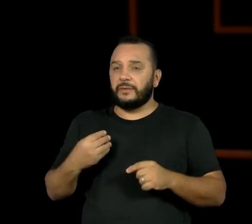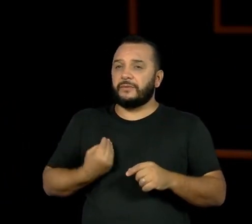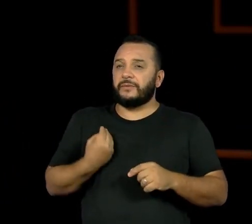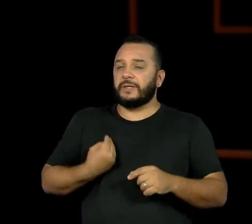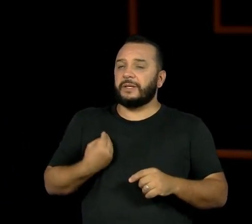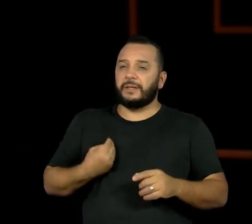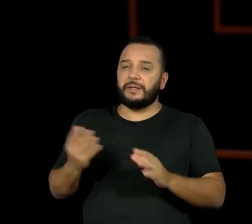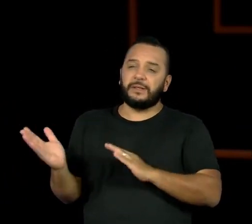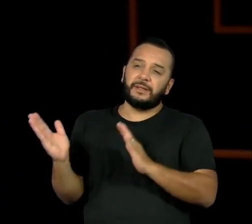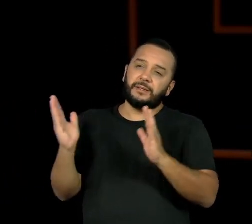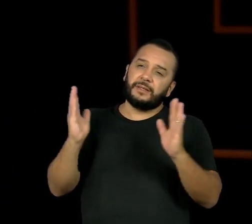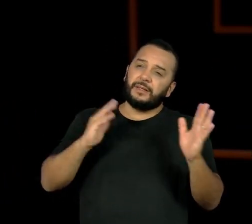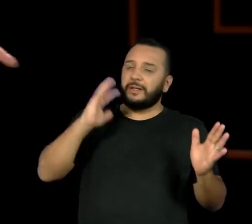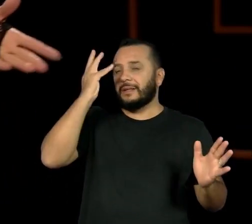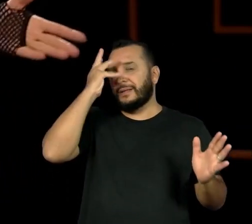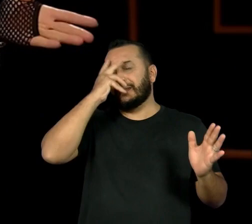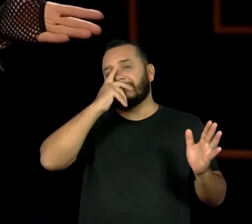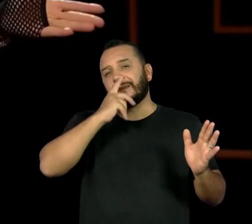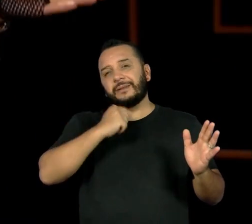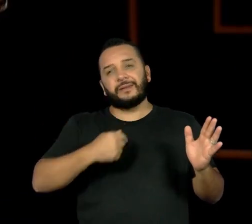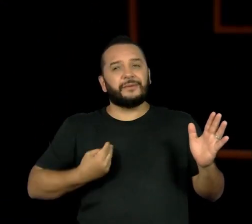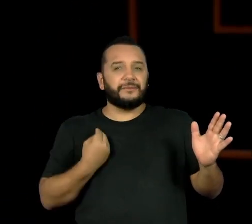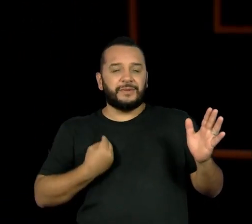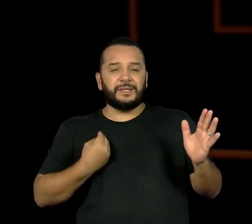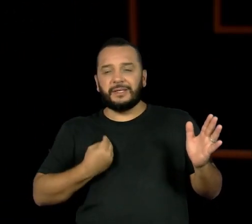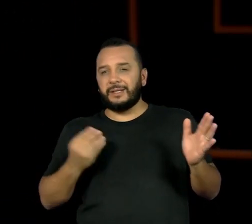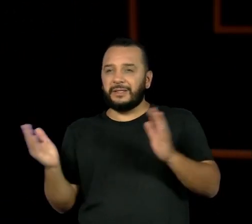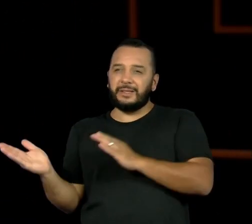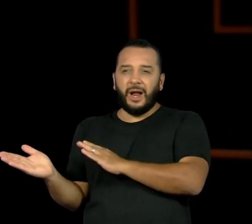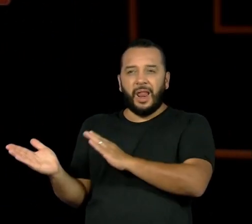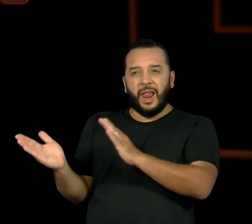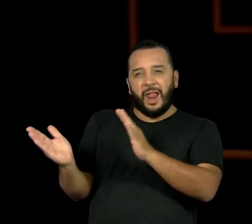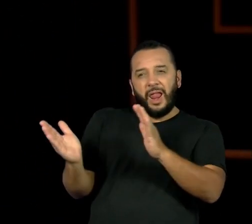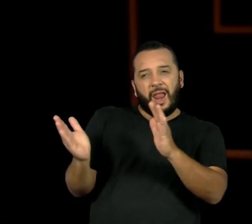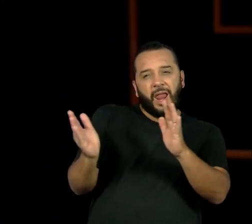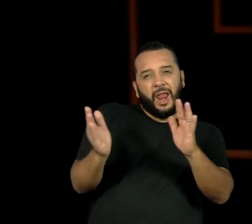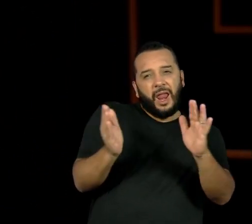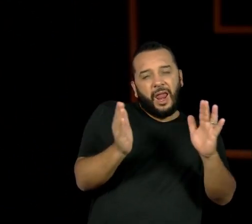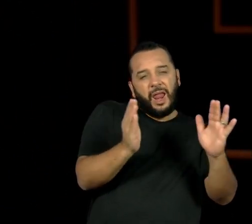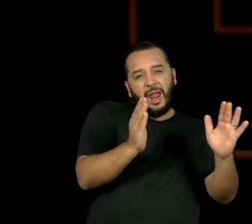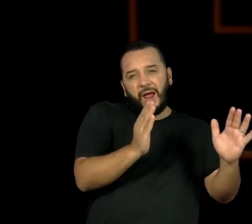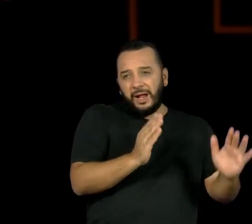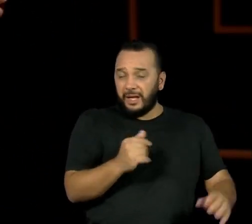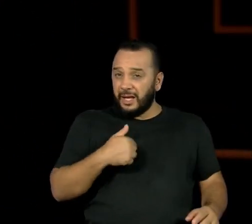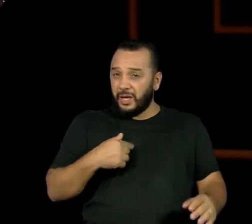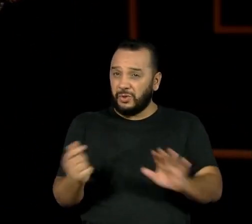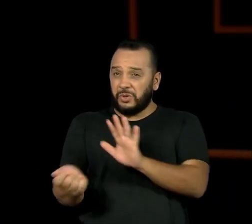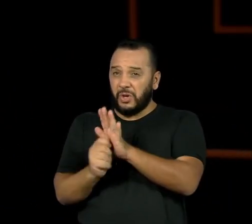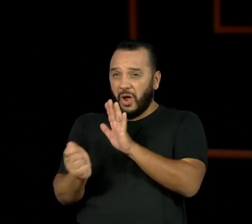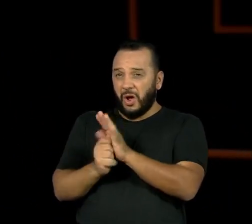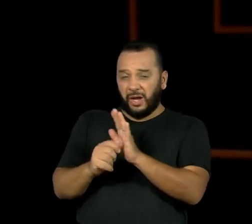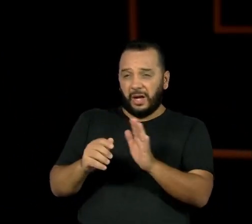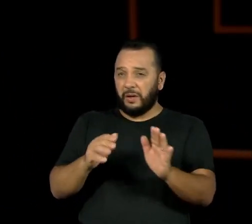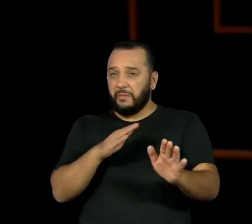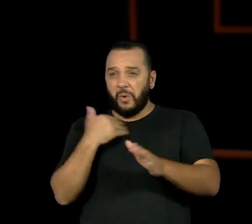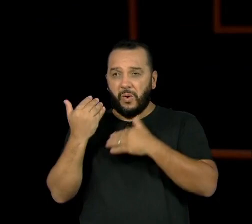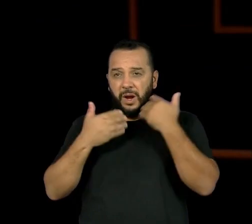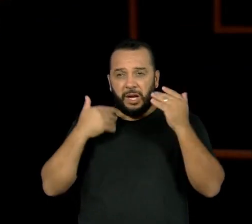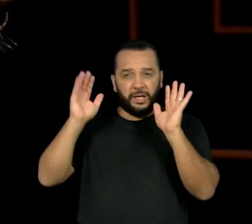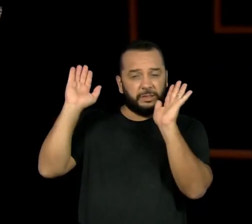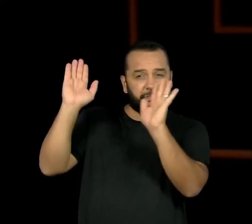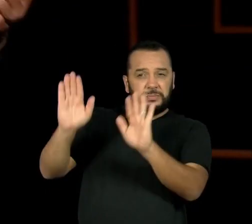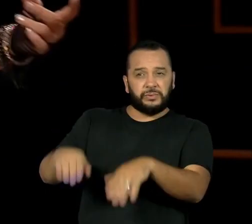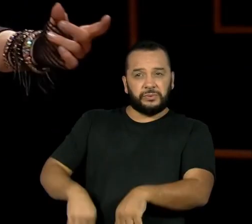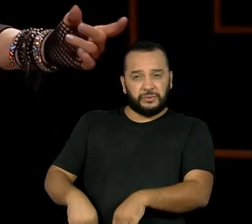bela, a vida pode ser longa, eu não vou morrer de drogas, eu decorei